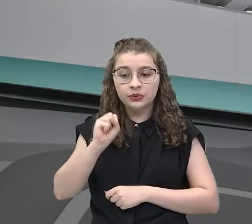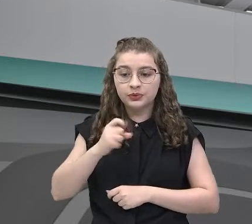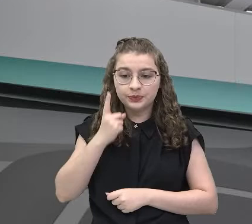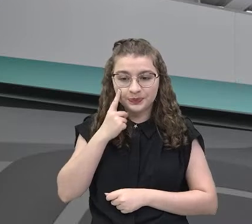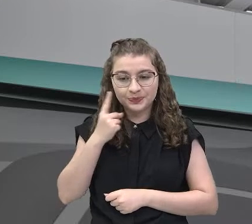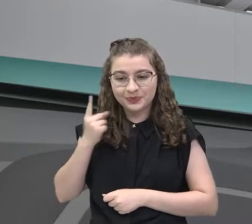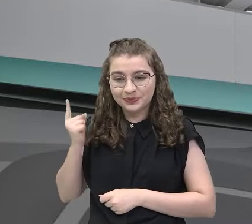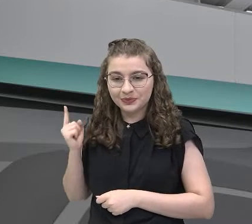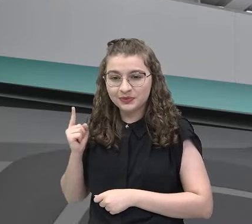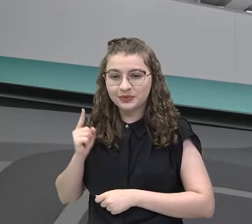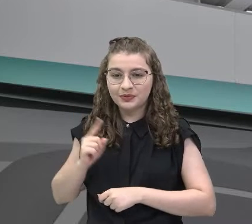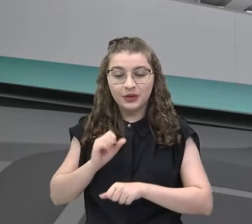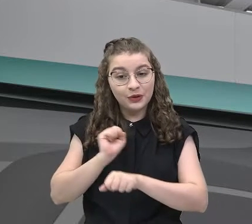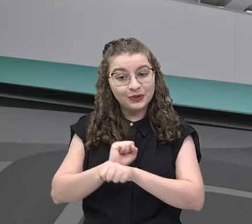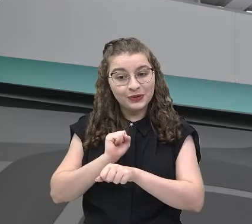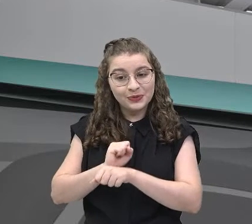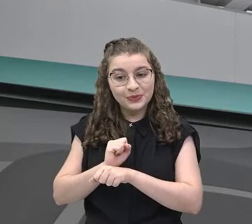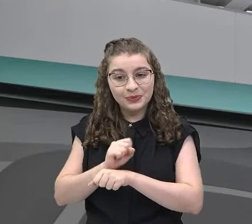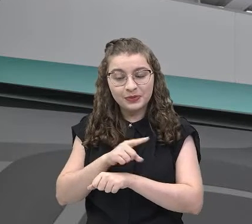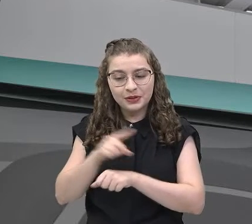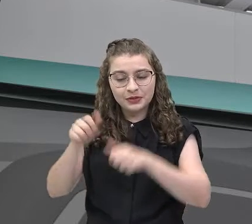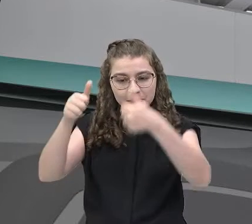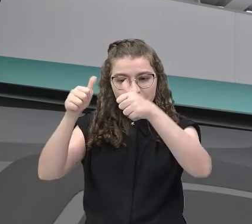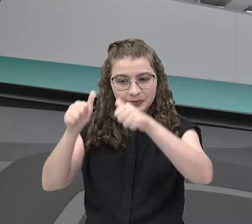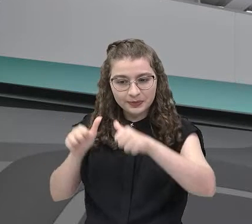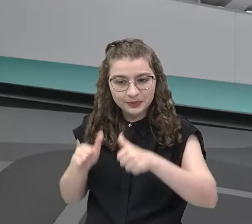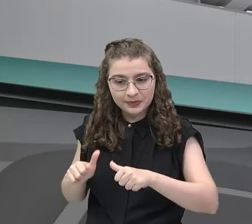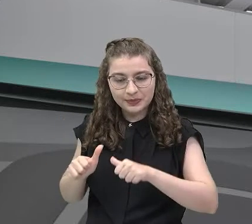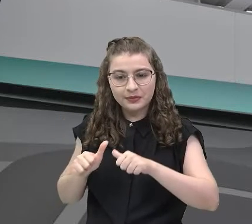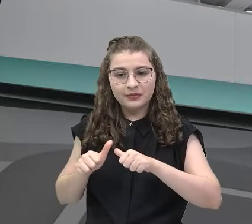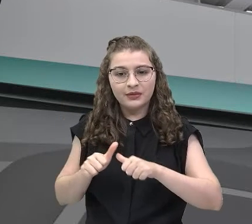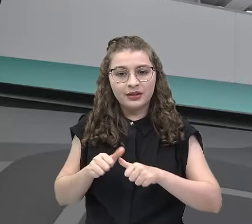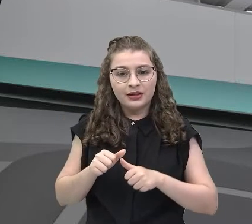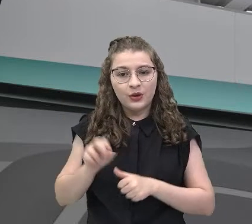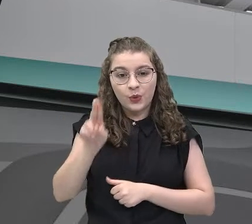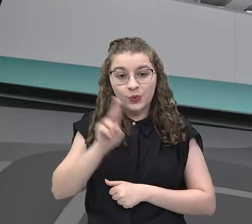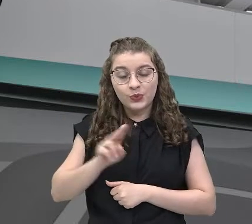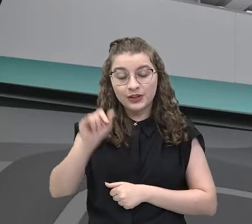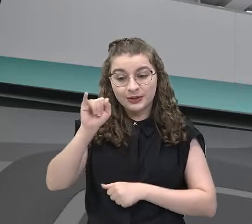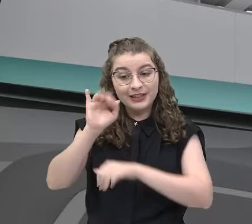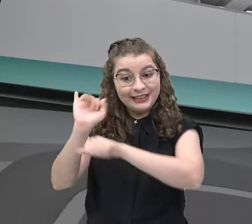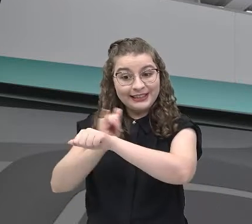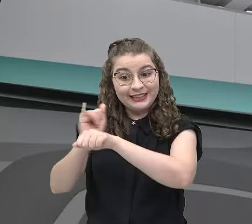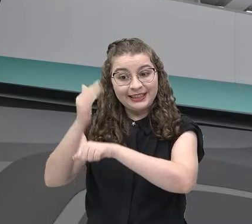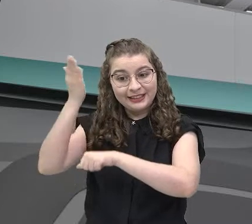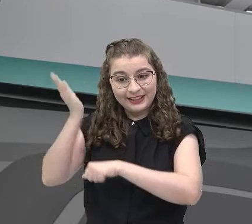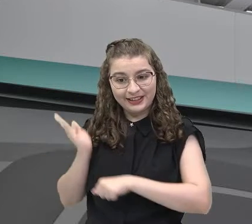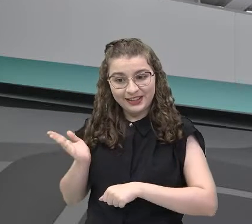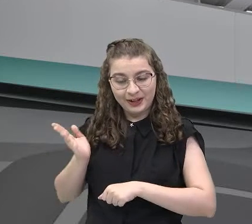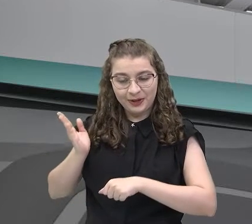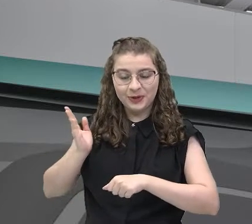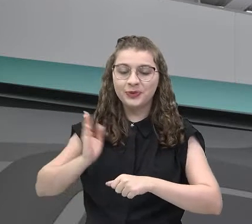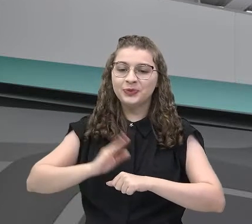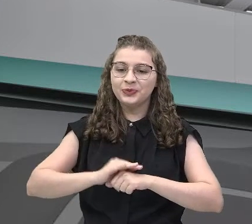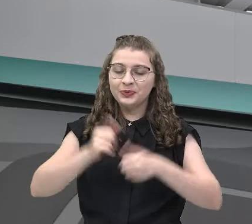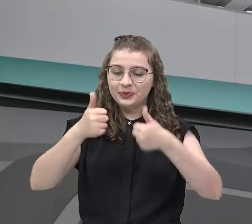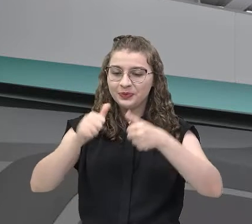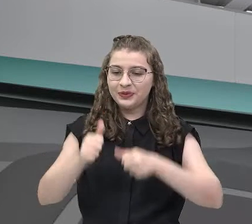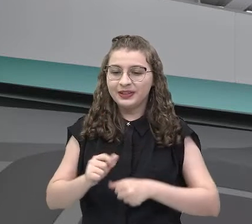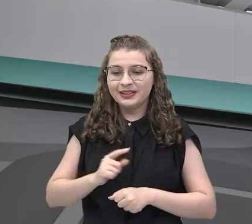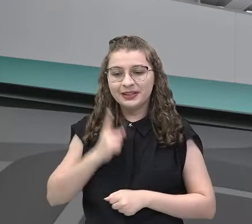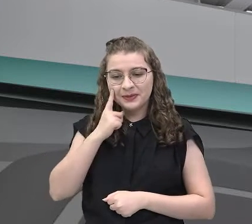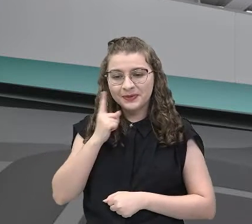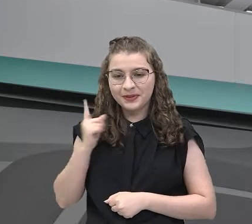vídeo, certo? E daqui a pouquinho mais a gente vai analisar com calma, utilizando esse passo a passo aqui para a gente analisar o nosso